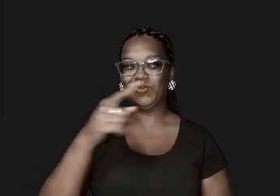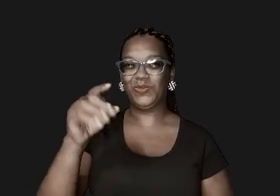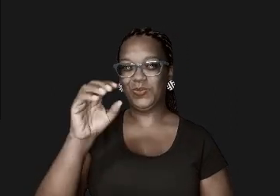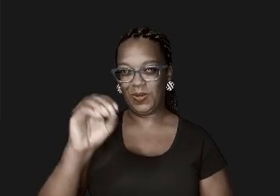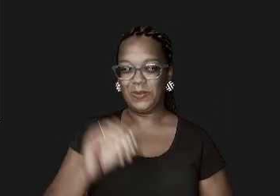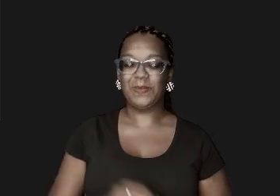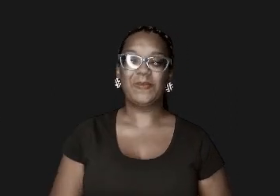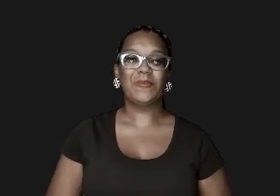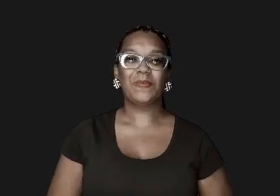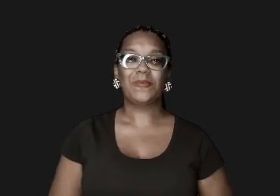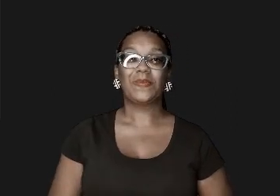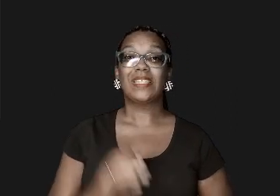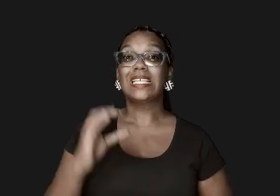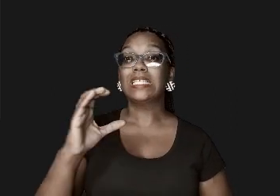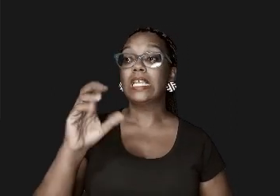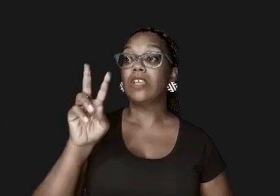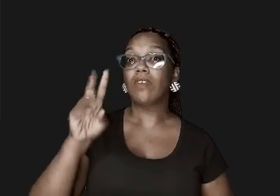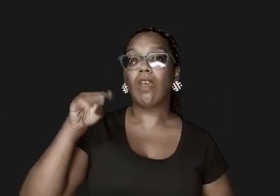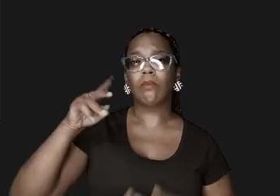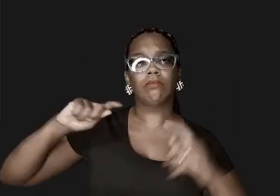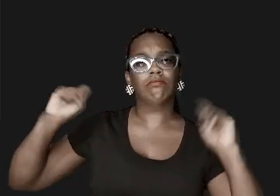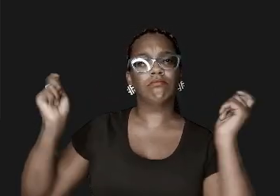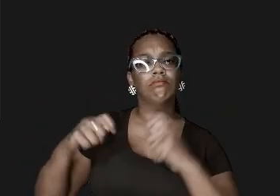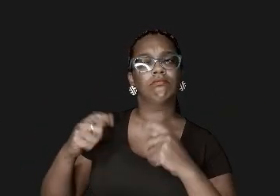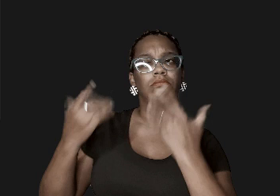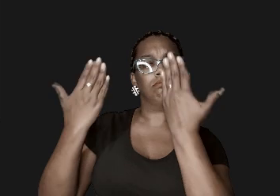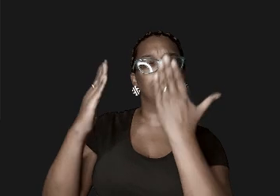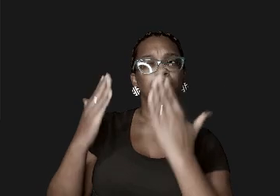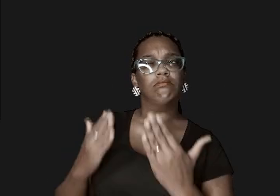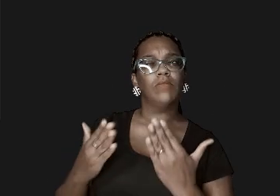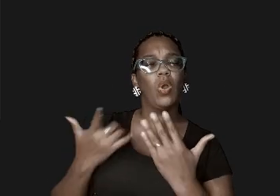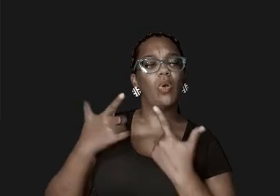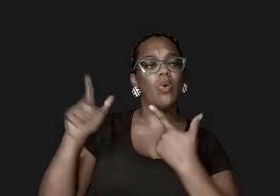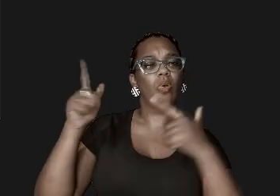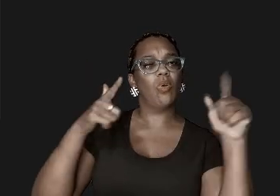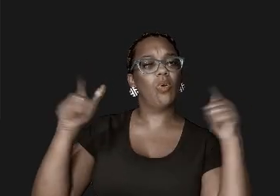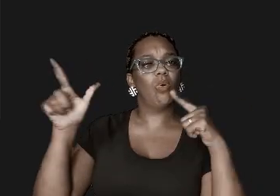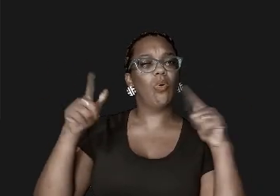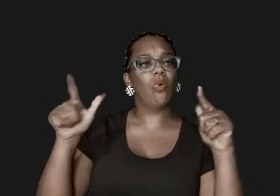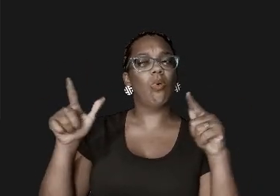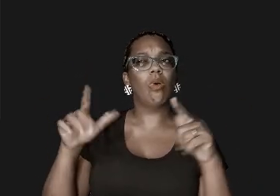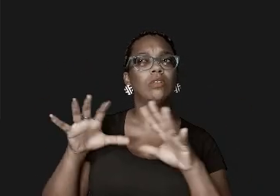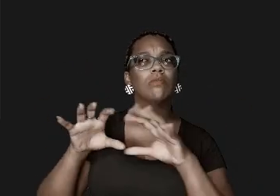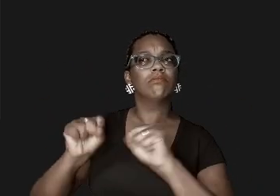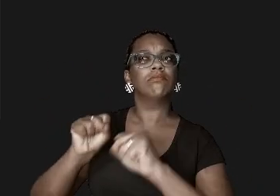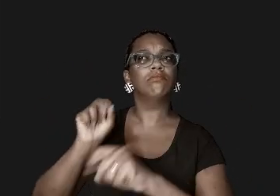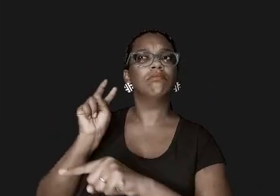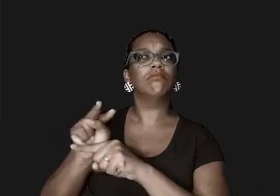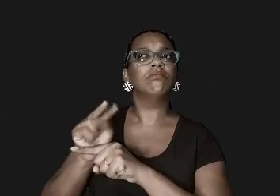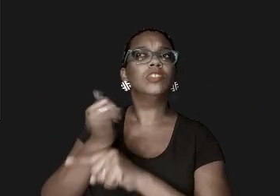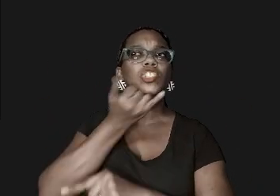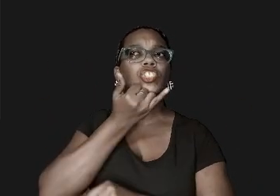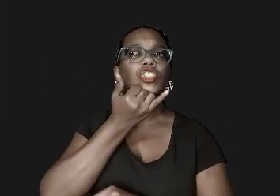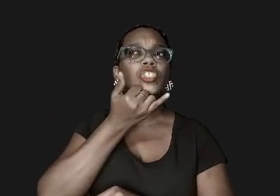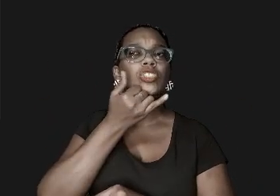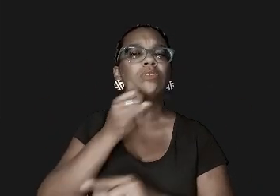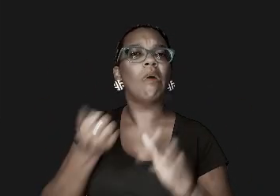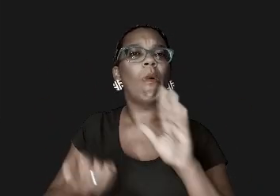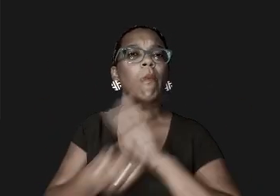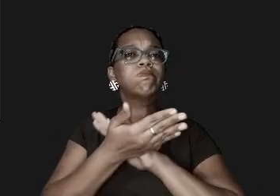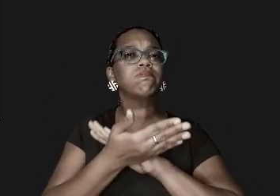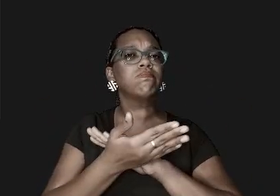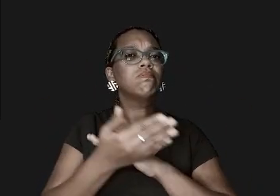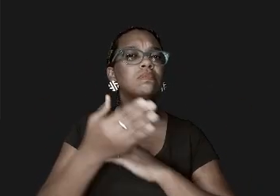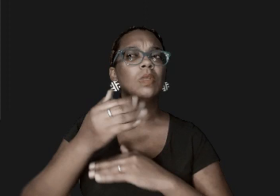comissão de valores mobiliários registrando a presença aqui do presente João Pedro Nascimento competente para